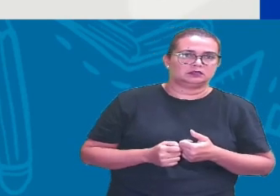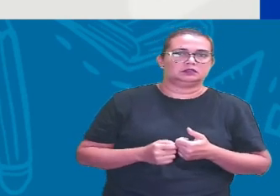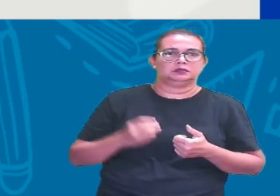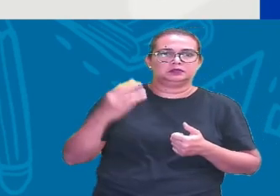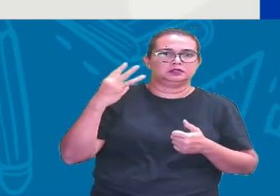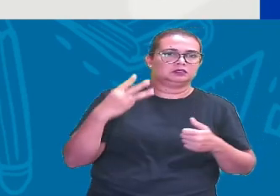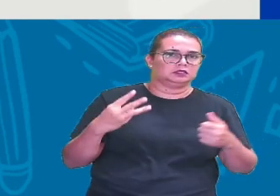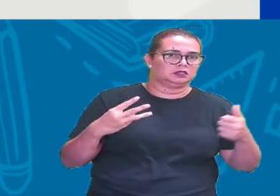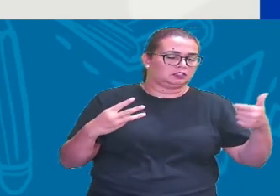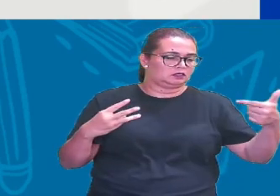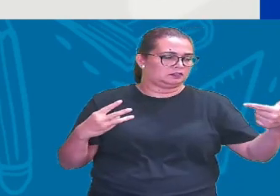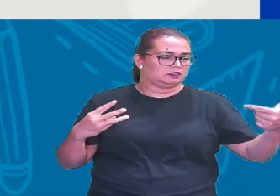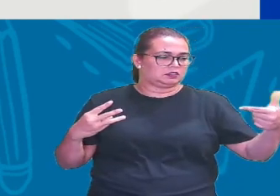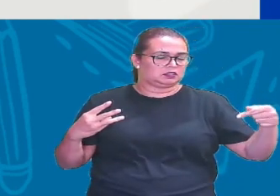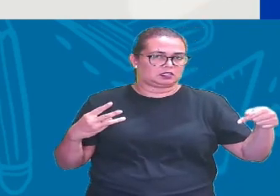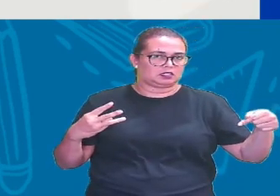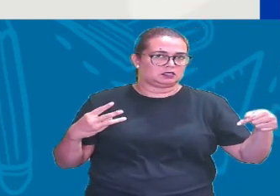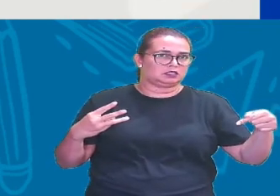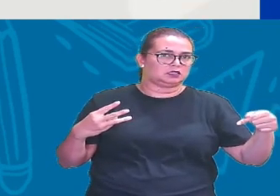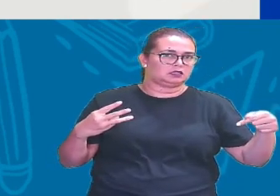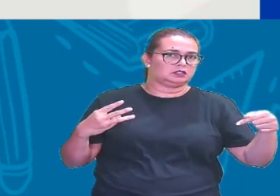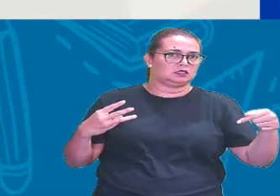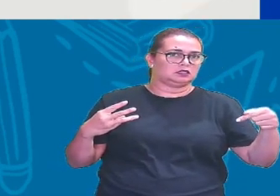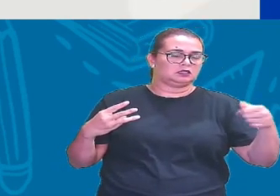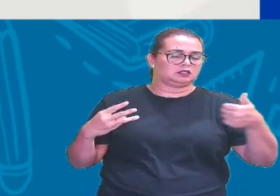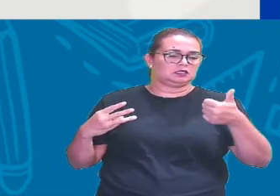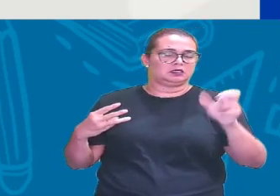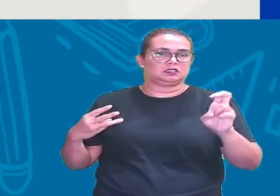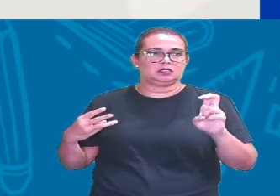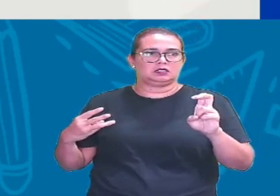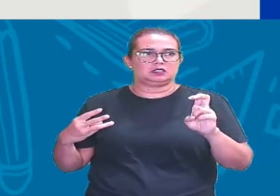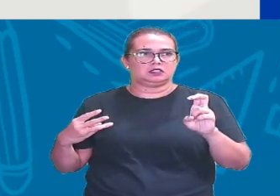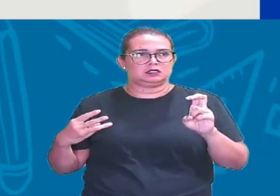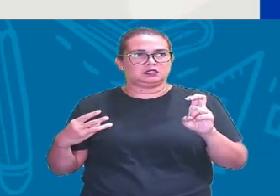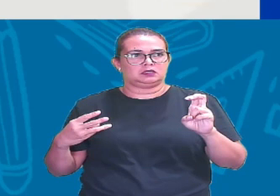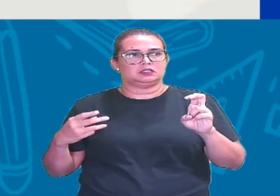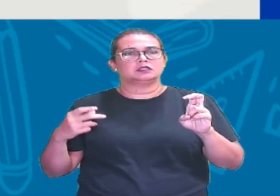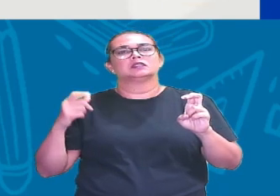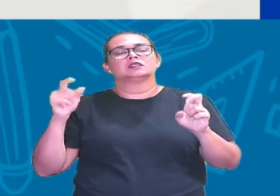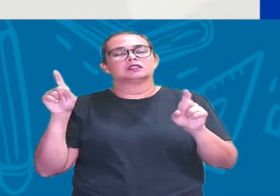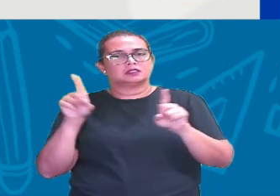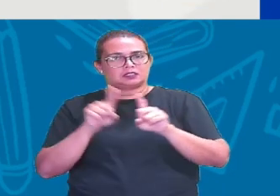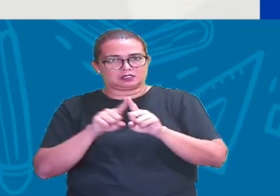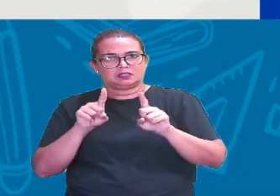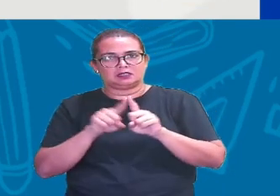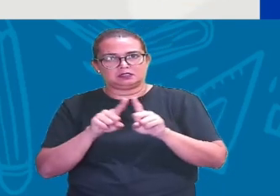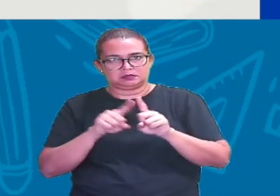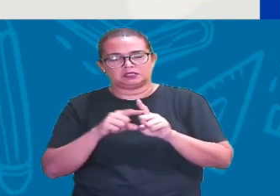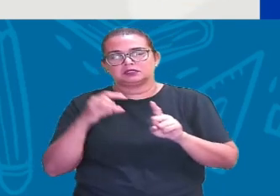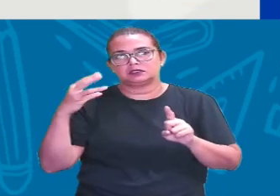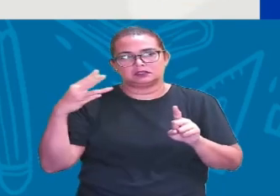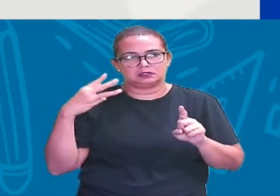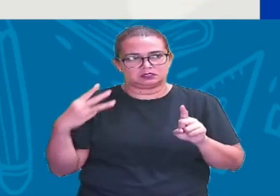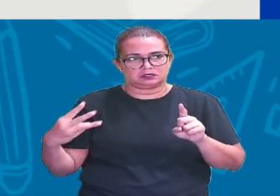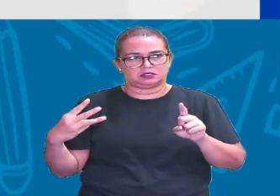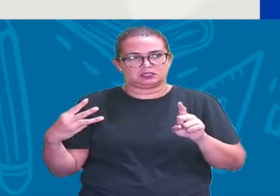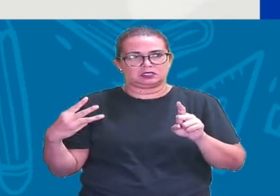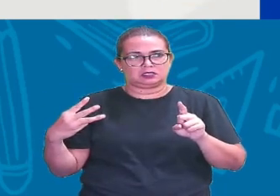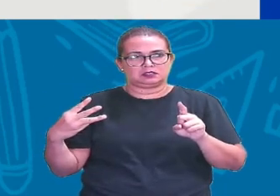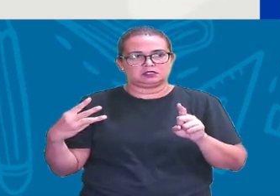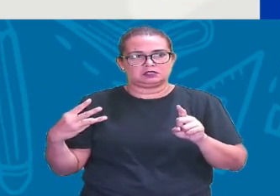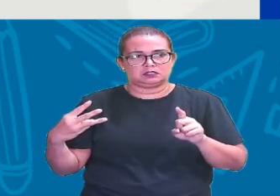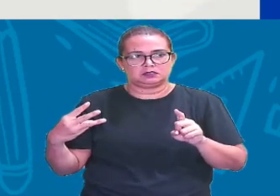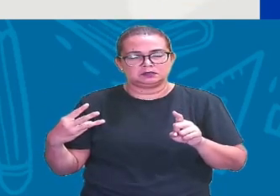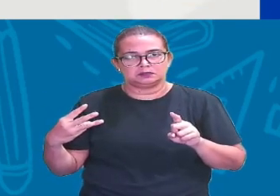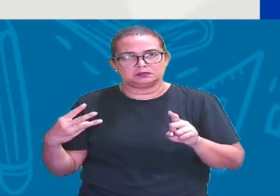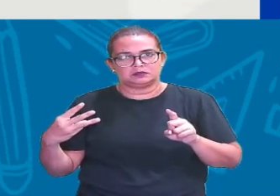por 3, 27 e 15. Também são múltiplos de 3, não são